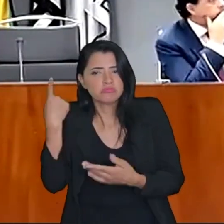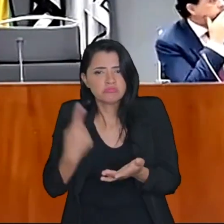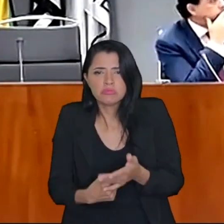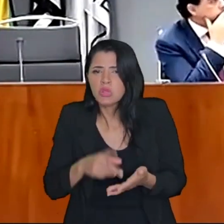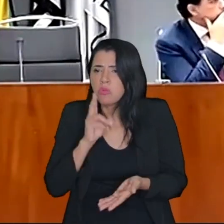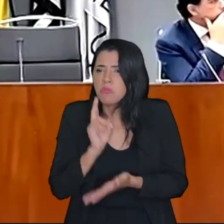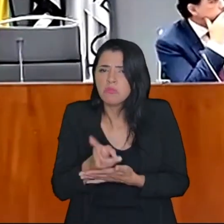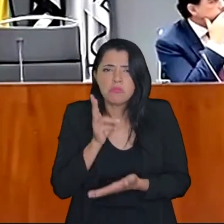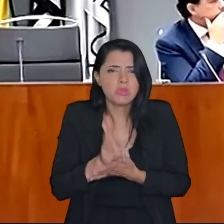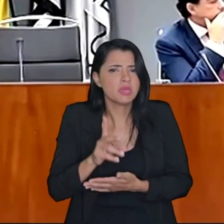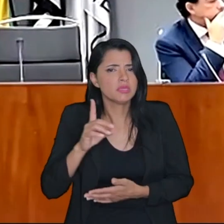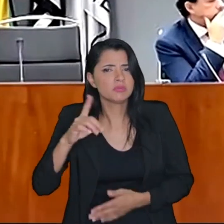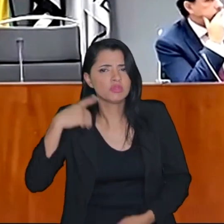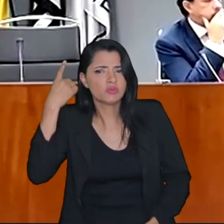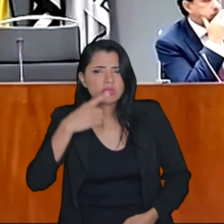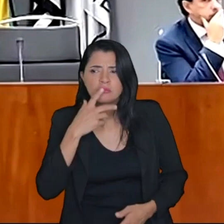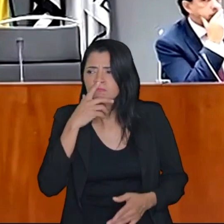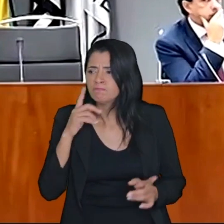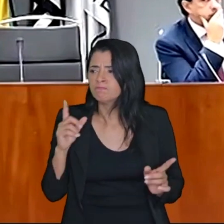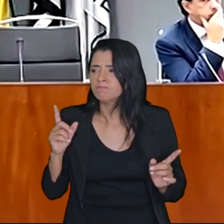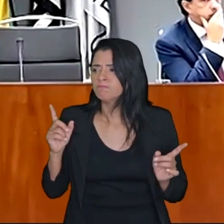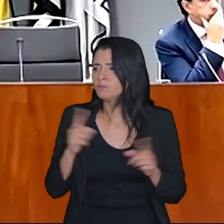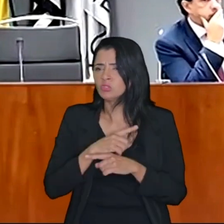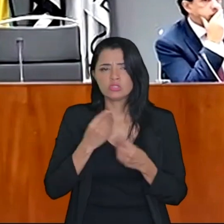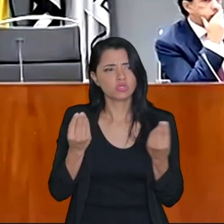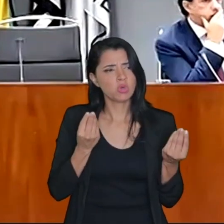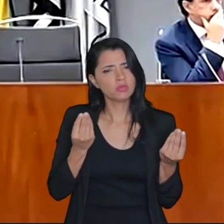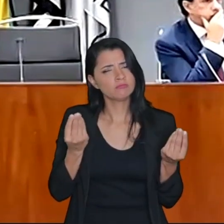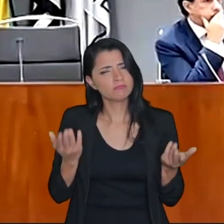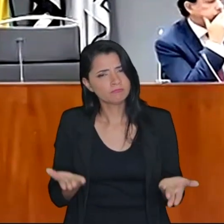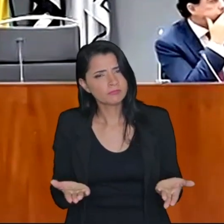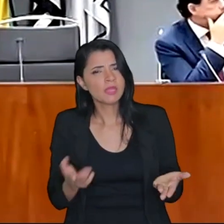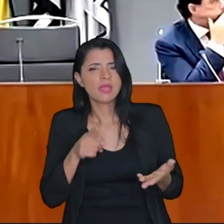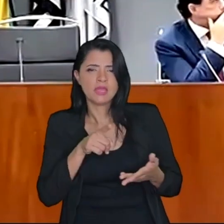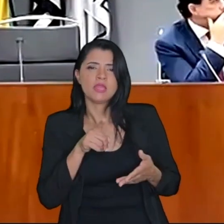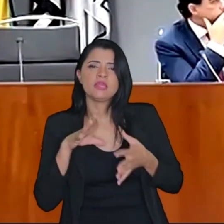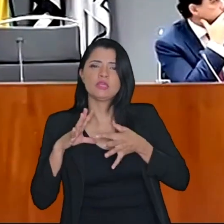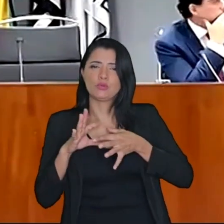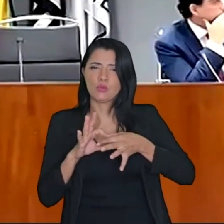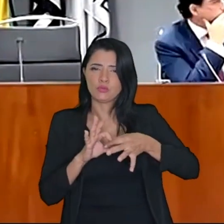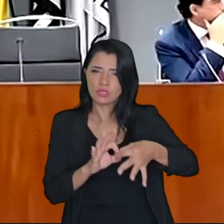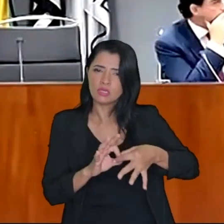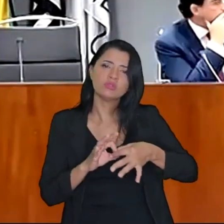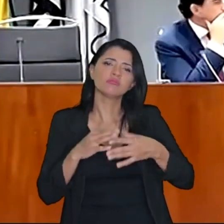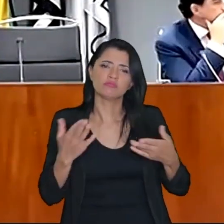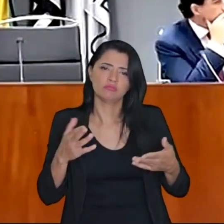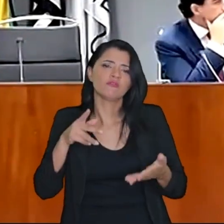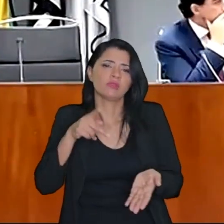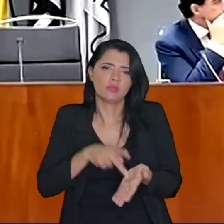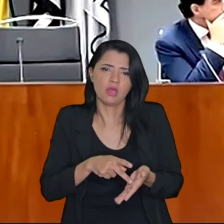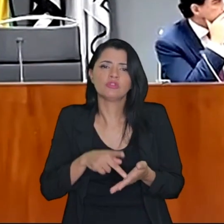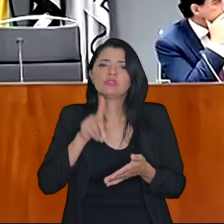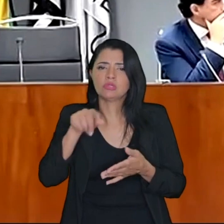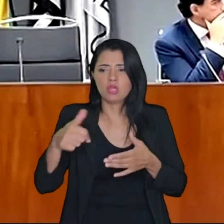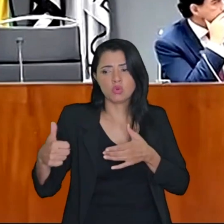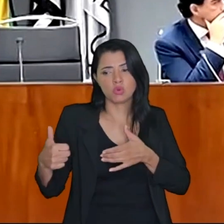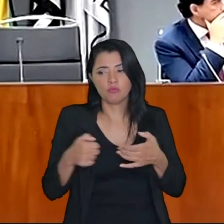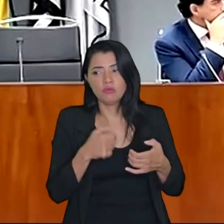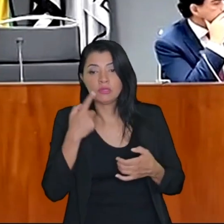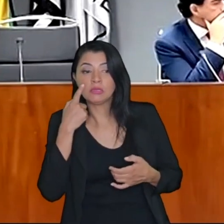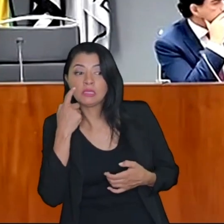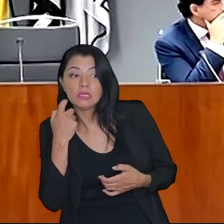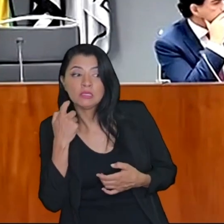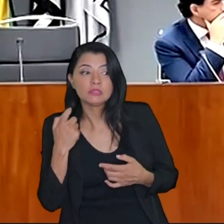mesmo advogado, que é contraditório com aquele. E nessa situação, efetivamente, há um conflito de